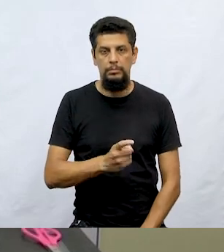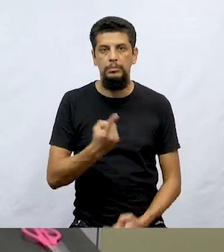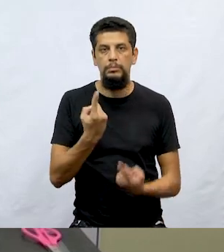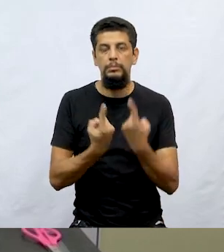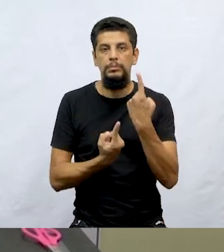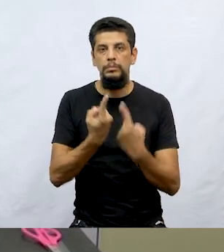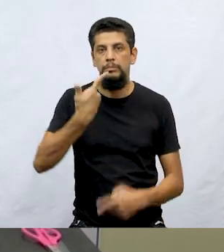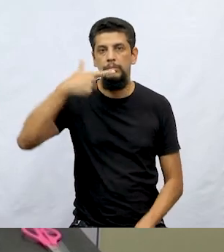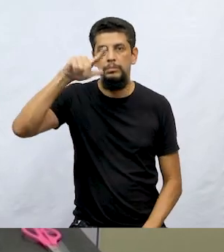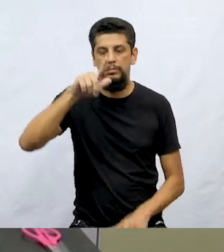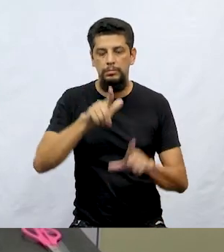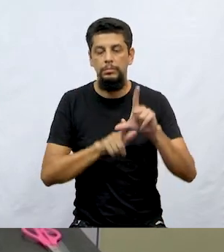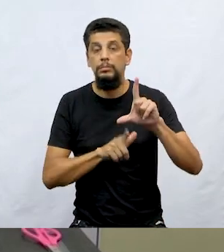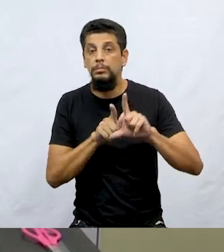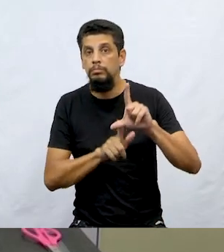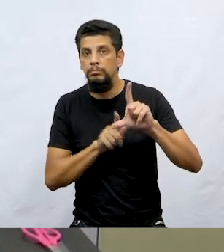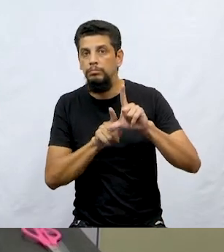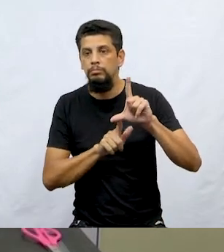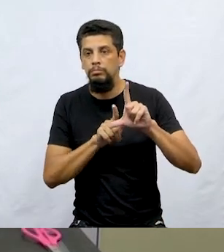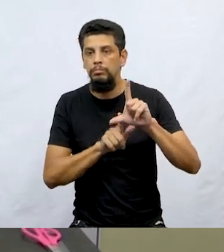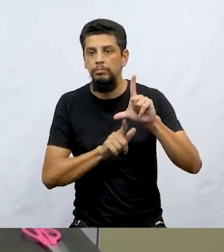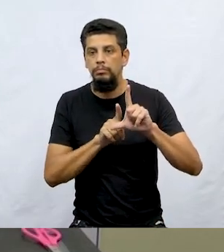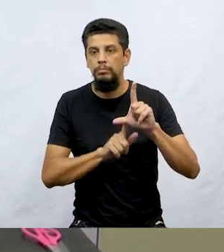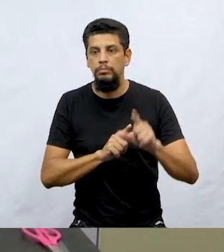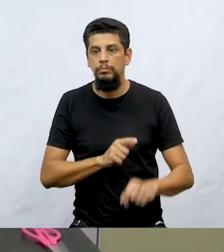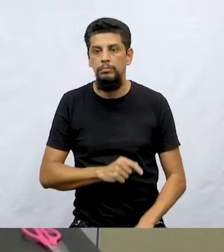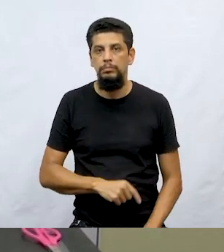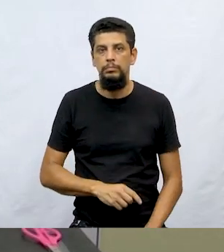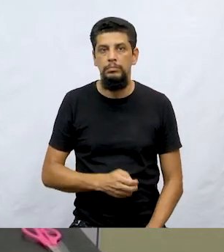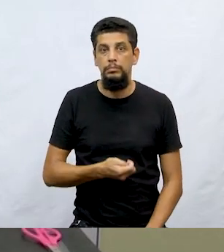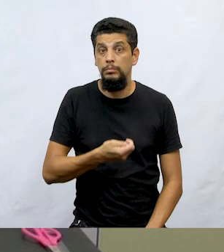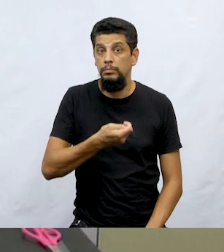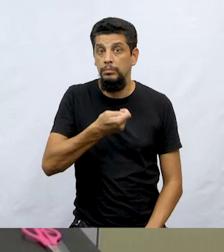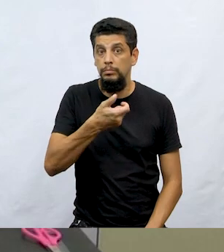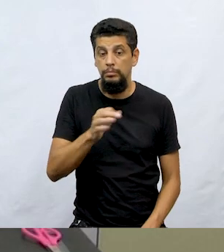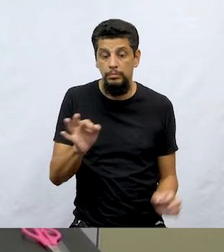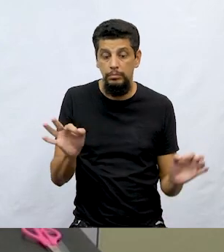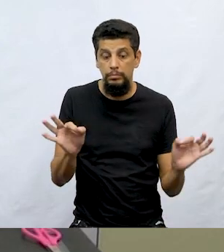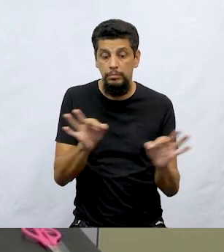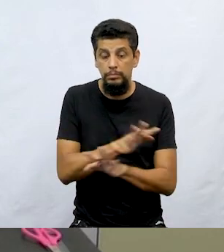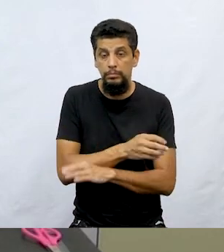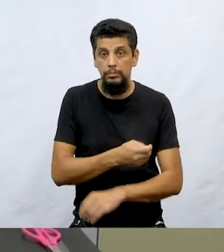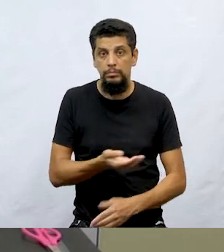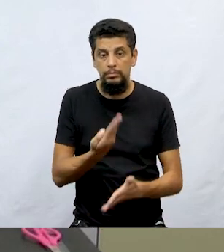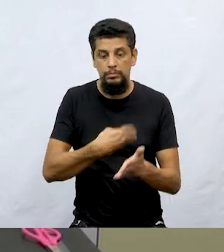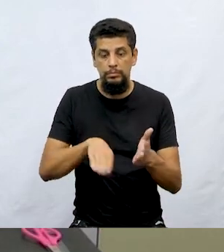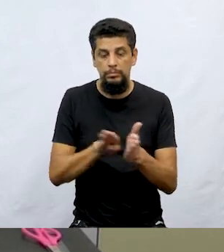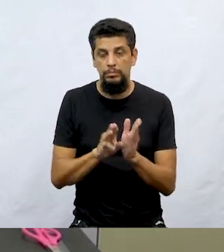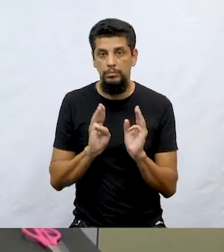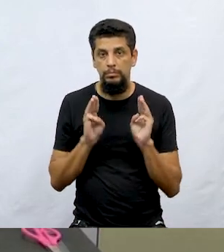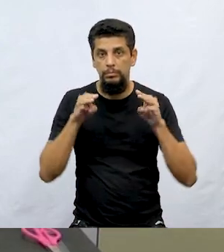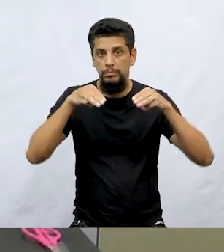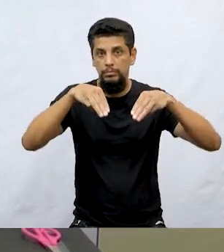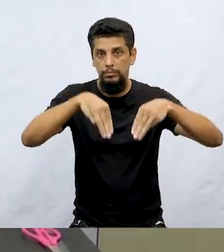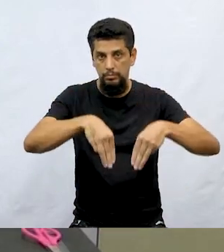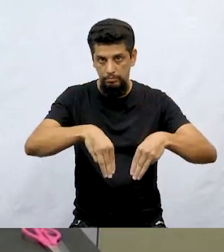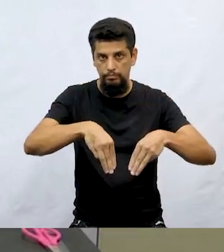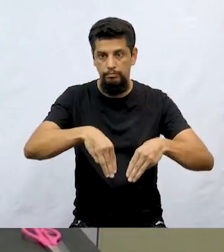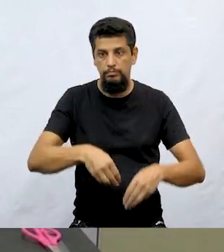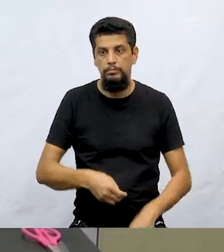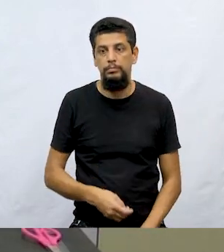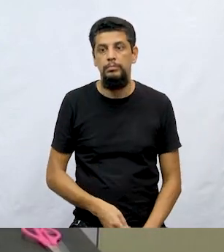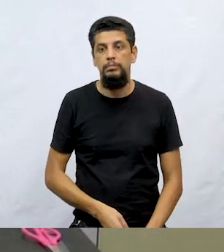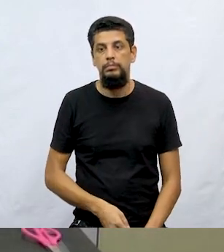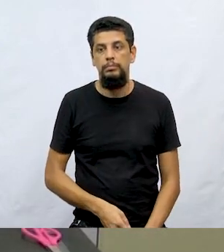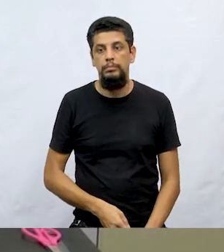letra riscos. X. E qual a próxima letra, professora? Pessoal, tá quase acabando. Estamos chegando no fim. Quase acabando